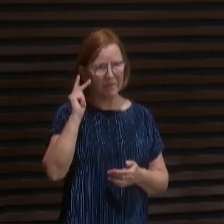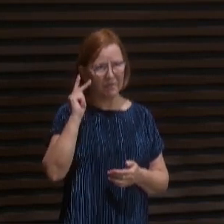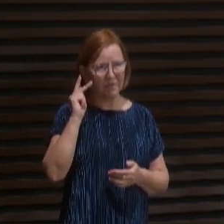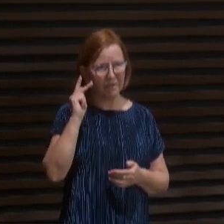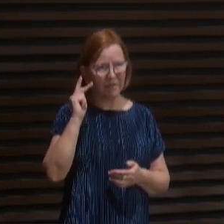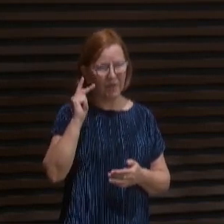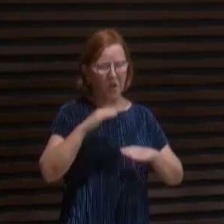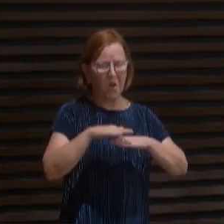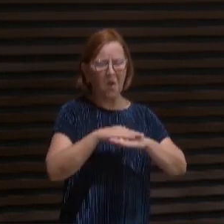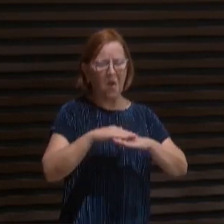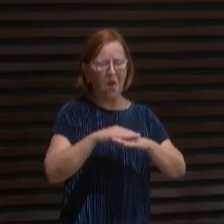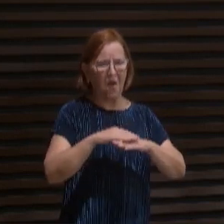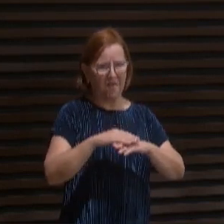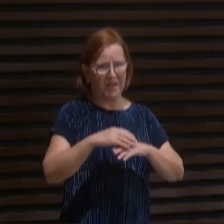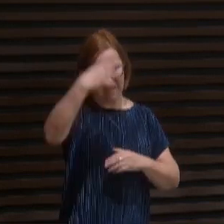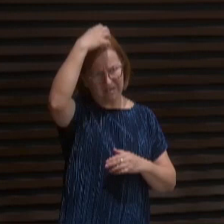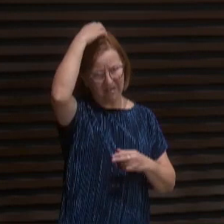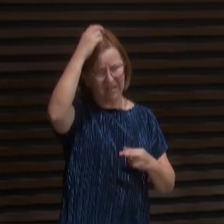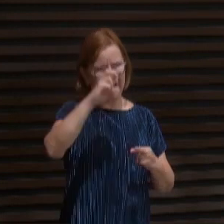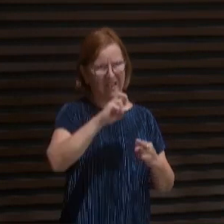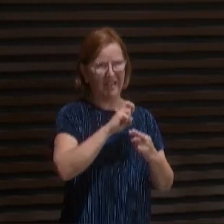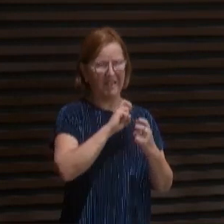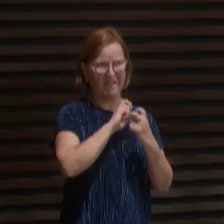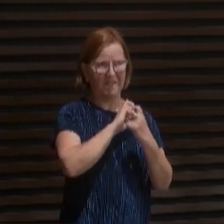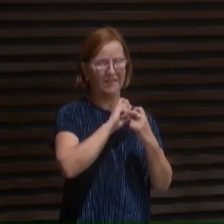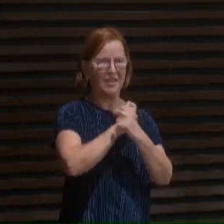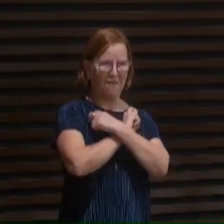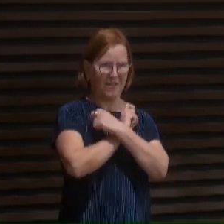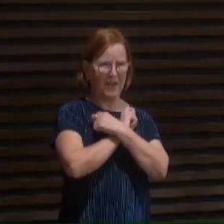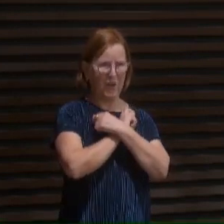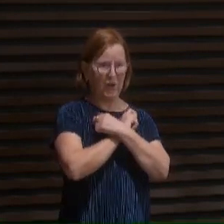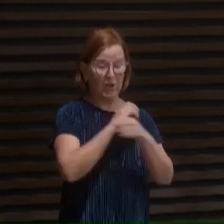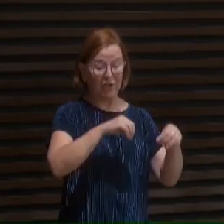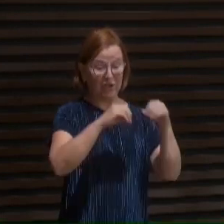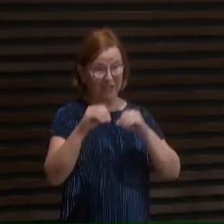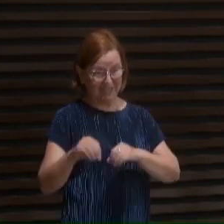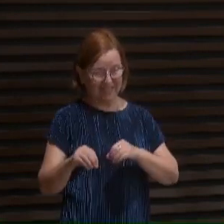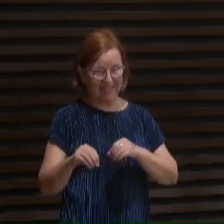Faraó e tirar do Egito os filhos de Israel?